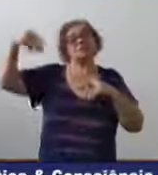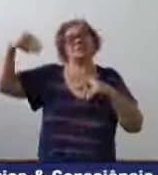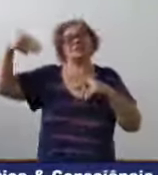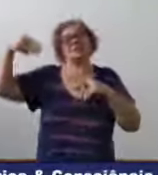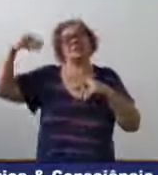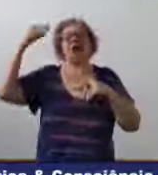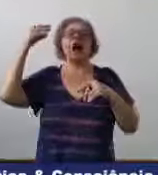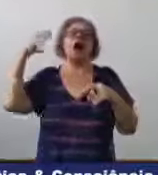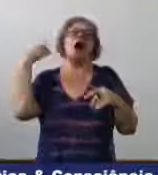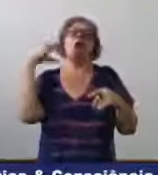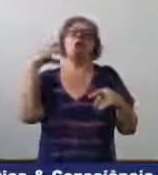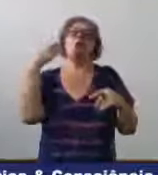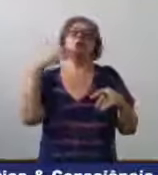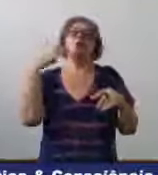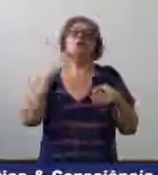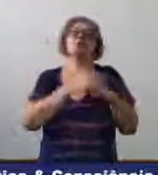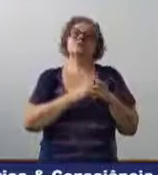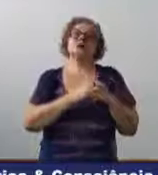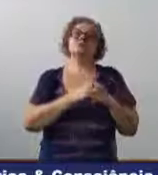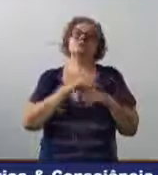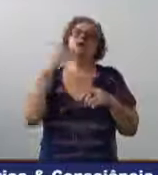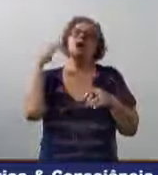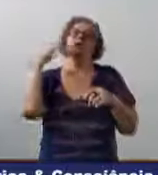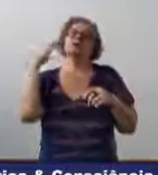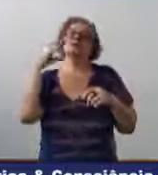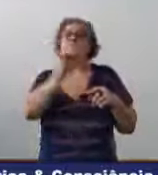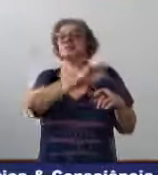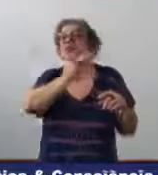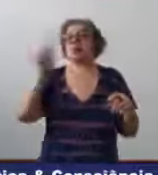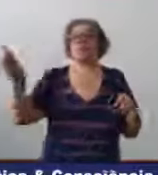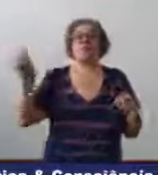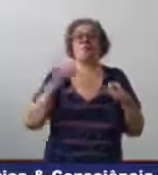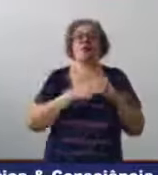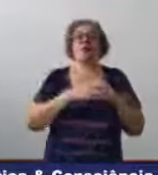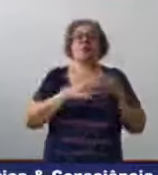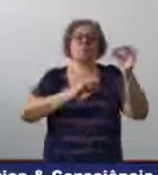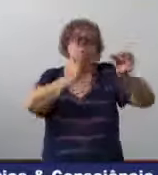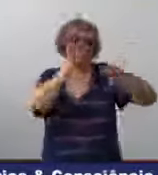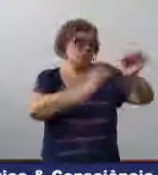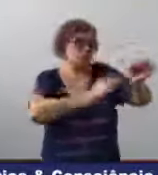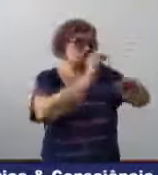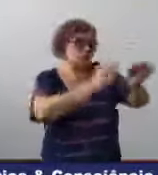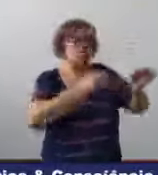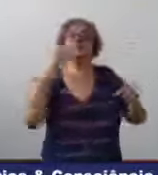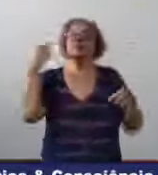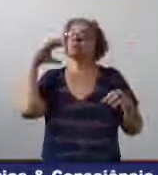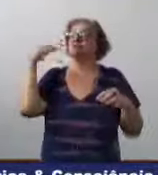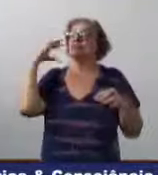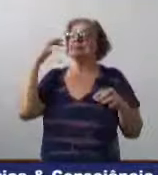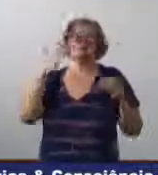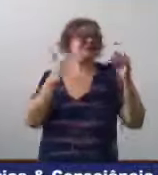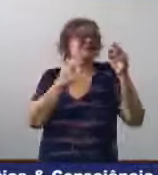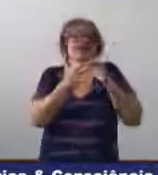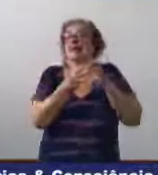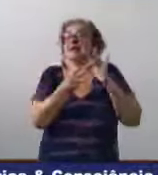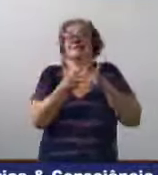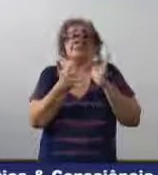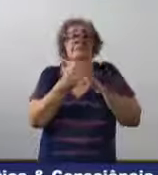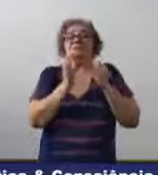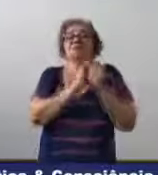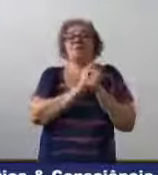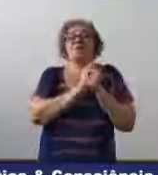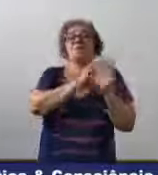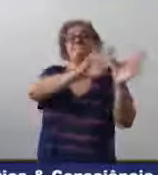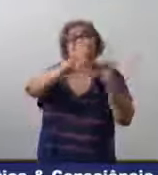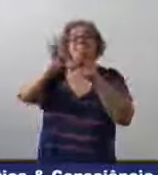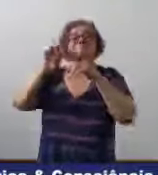de realidade, a própria ciência não é real. Os próprios objetos da ciência não são reais, o que nos convida